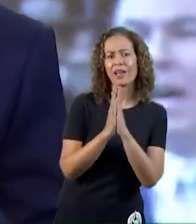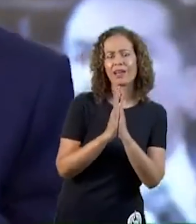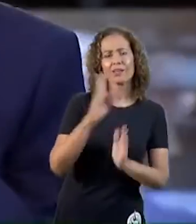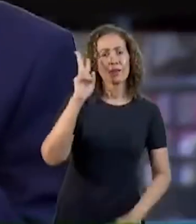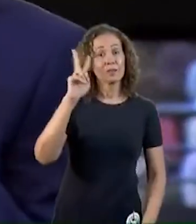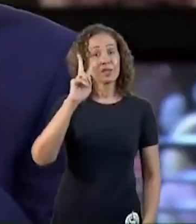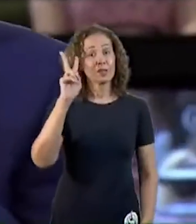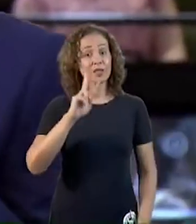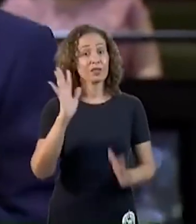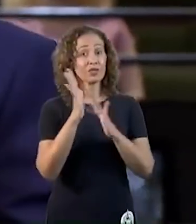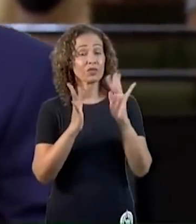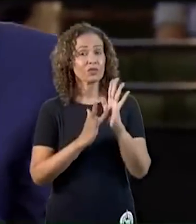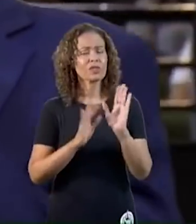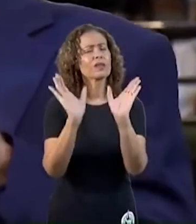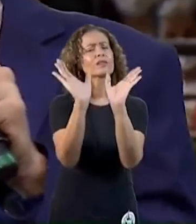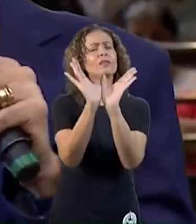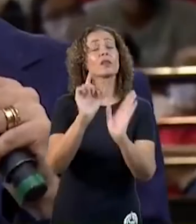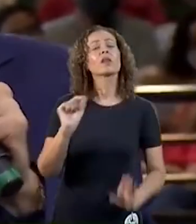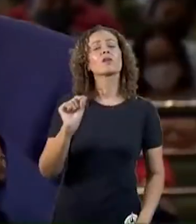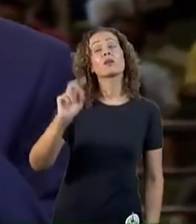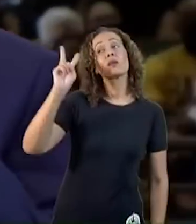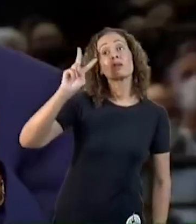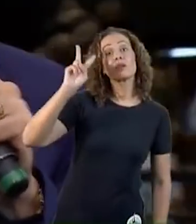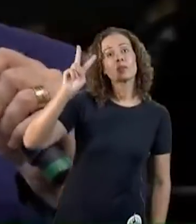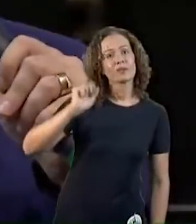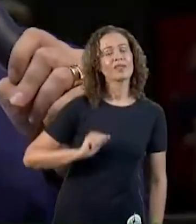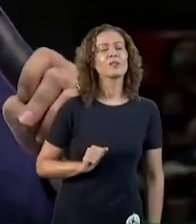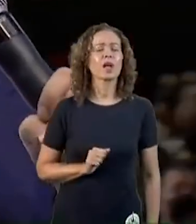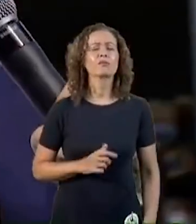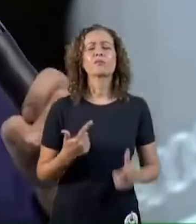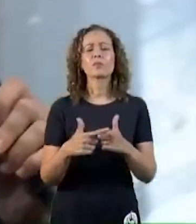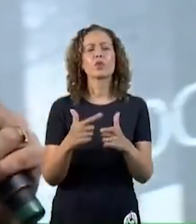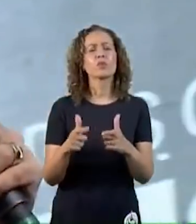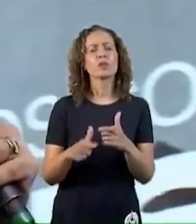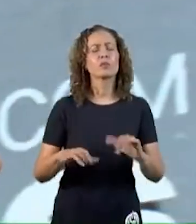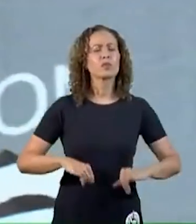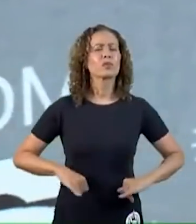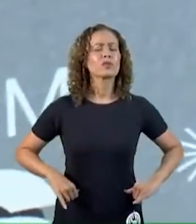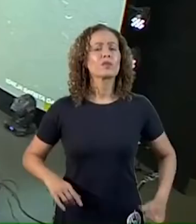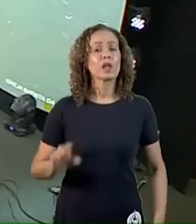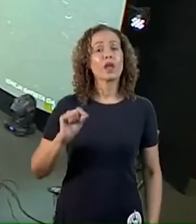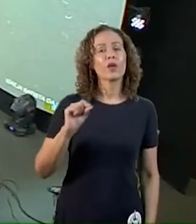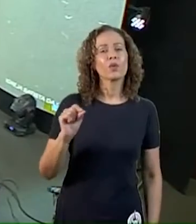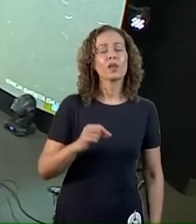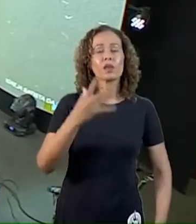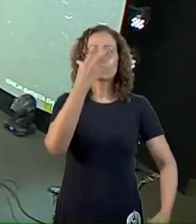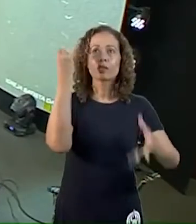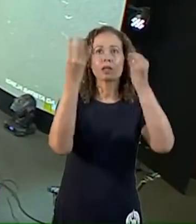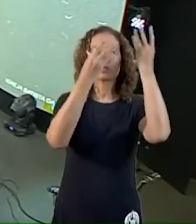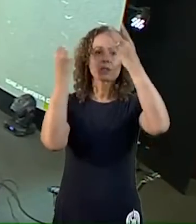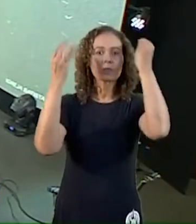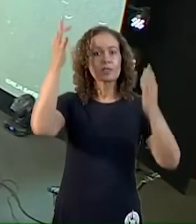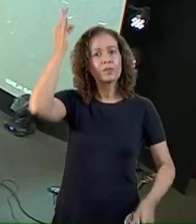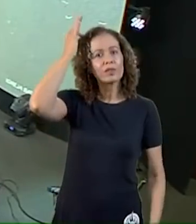é a ceia? Um memorial. Você sabe o que é um problema que a gente pode sofrer? Alzheimer espiritual. Esquecer dele. E você